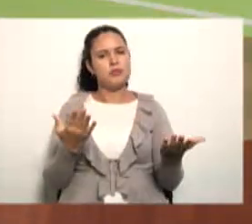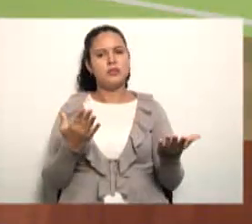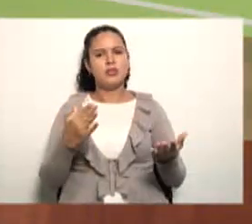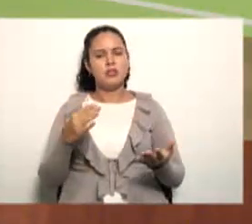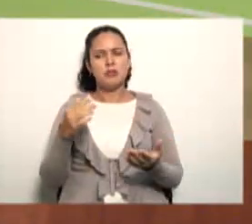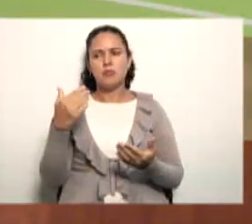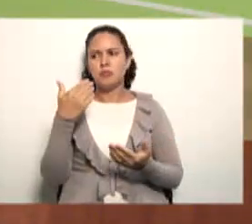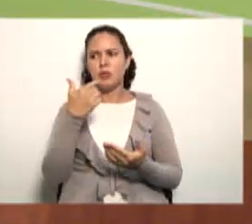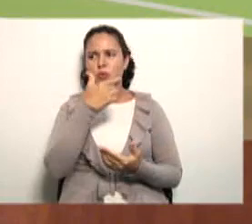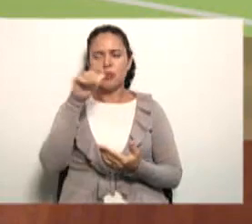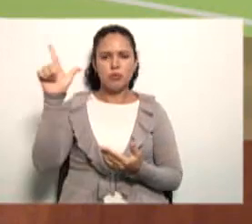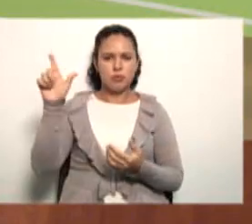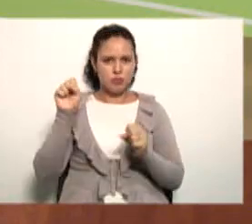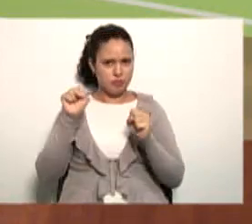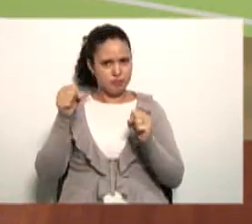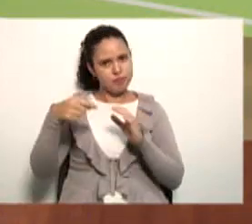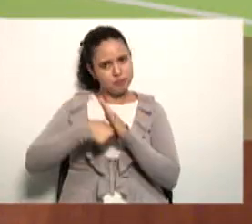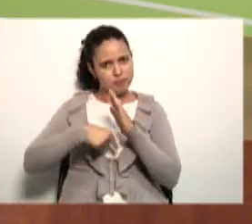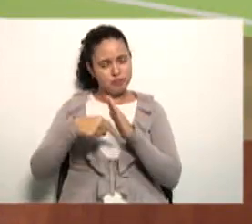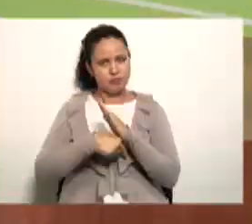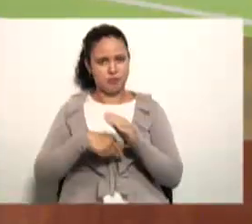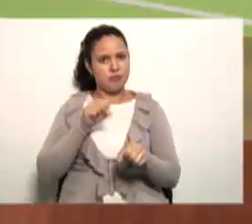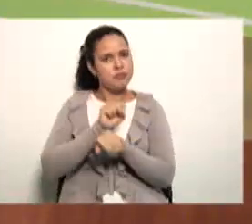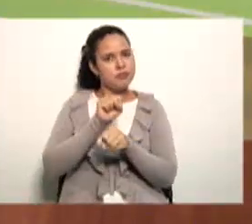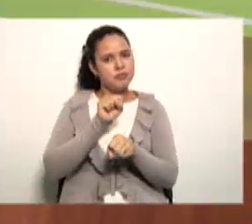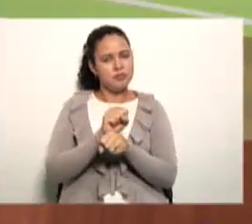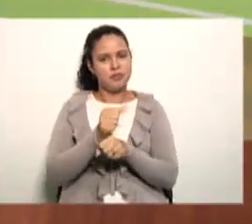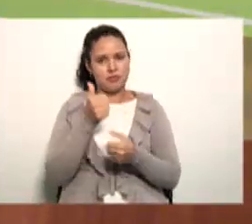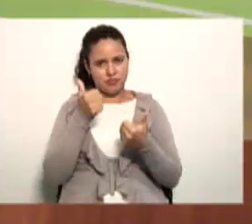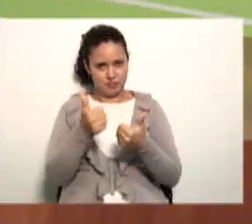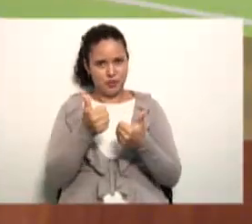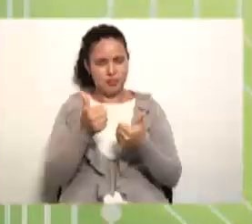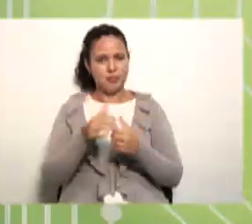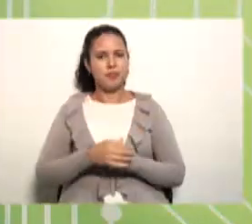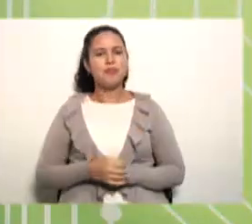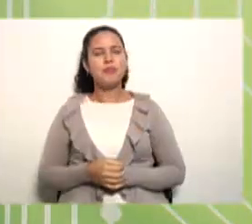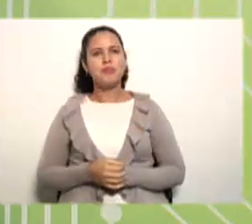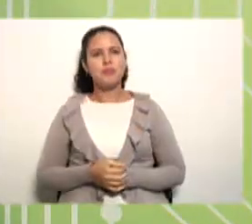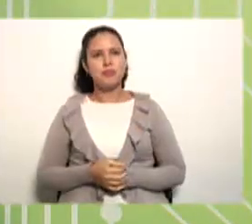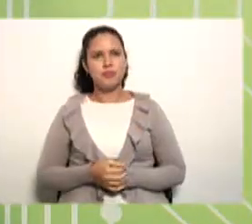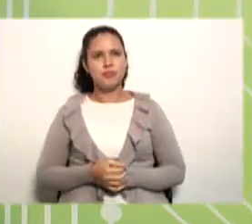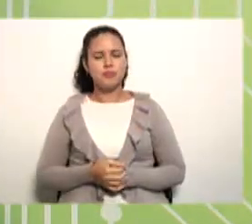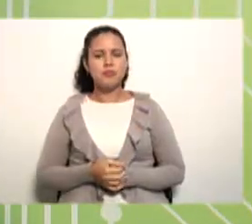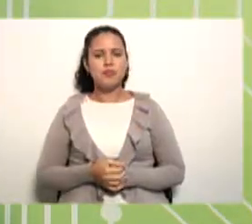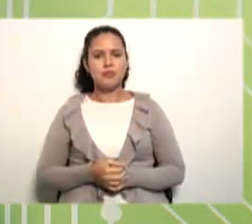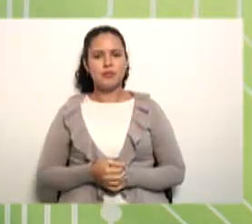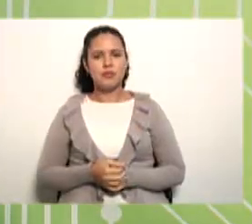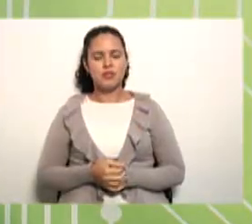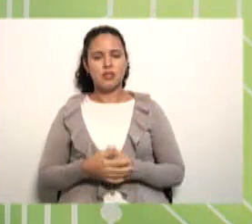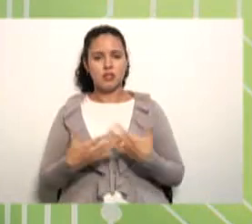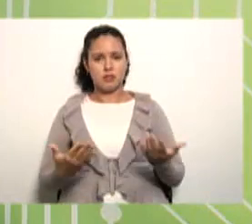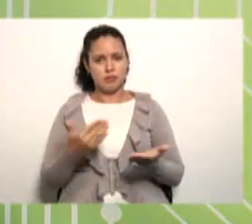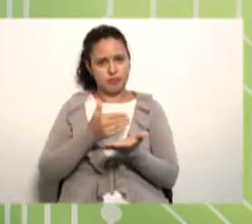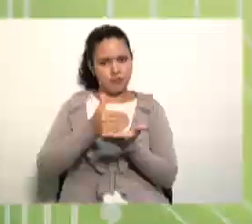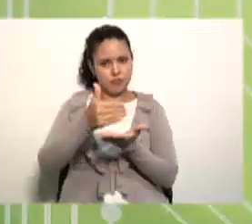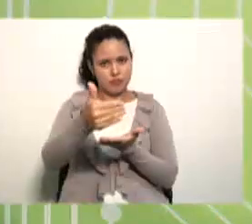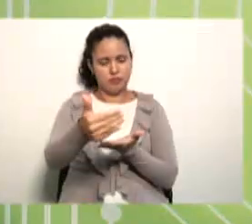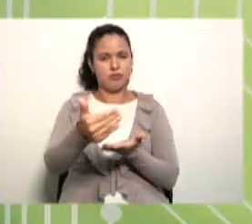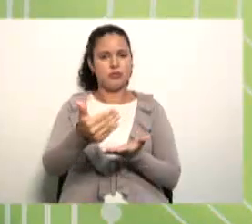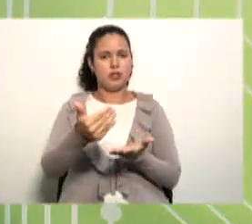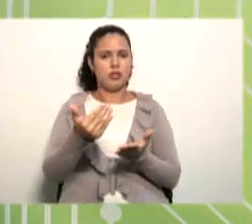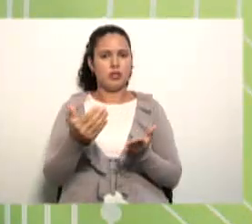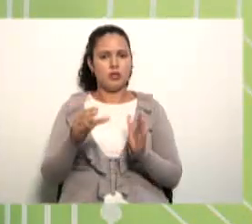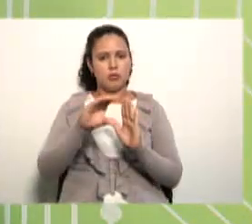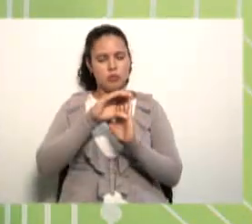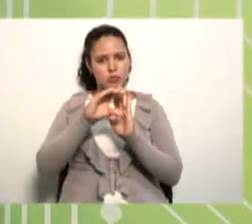vocês queiram discutir com a gente. Te aguardamos. Vamos lá. Então vamos começar apresentando o nosso currículo para